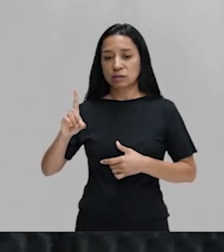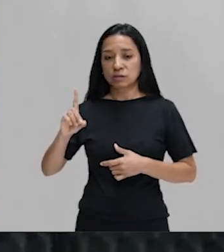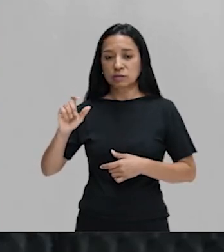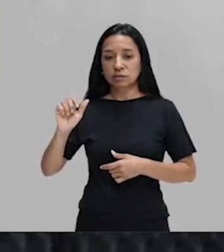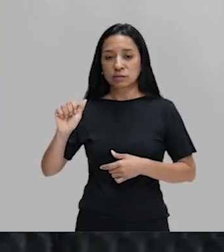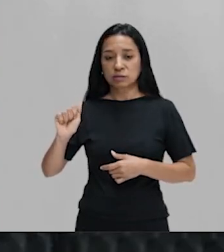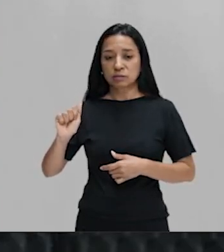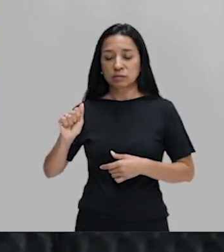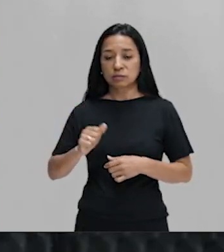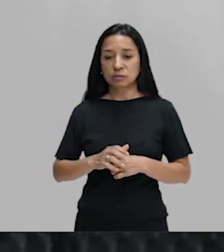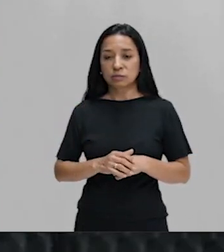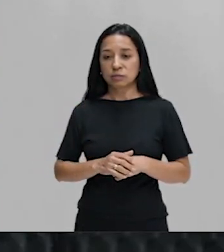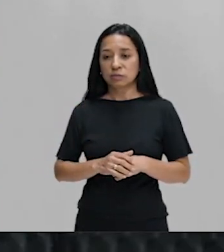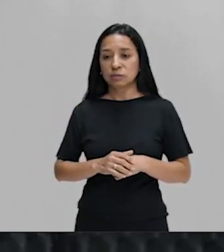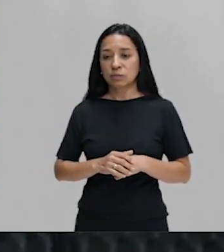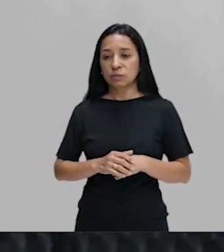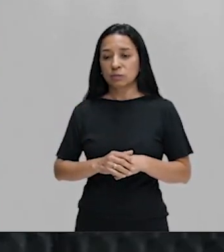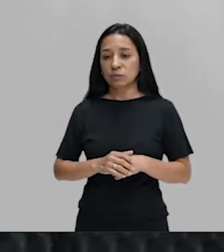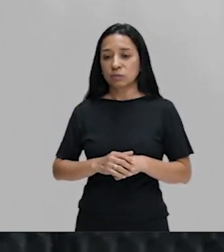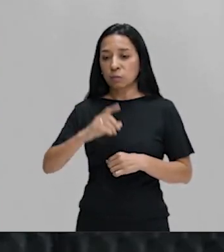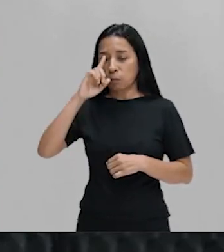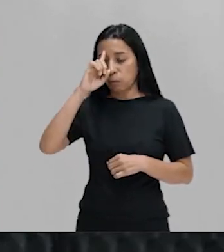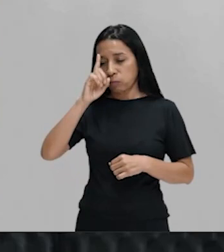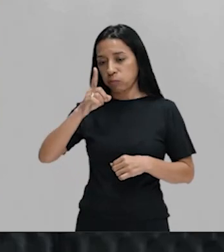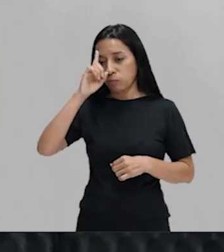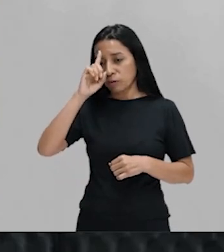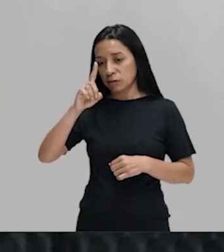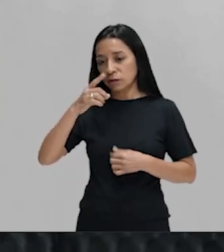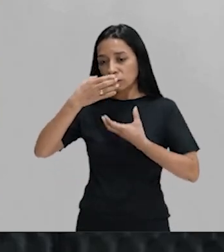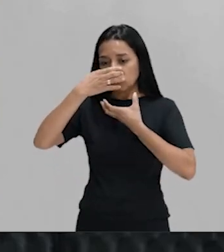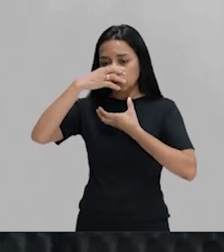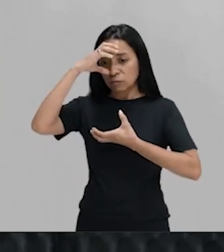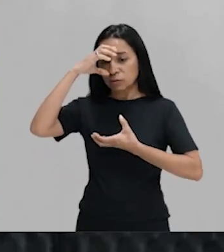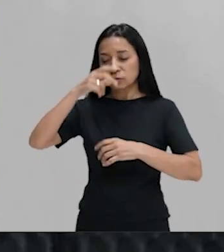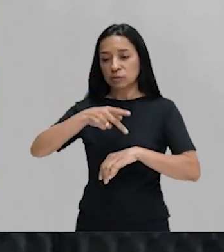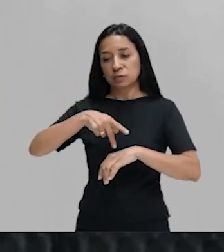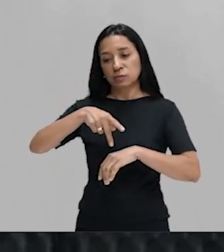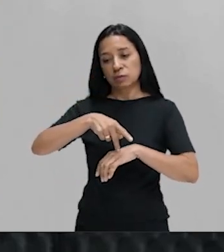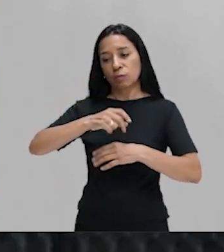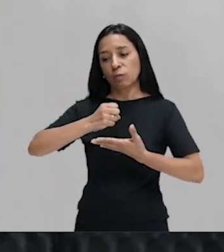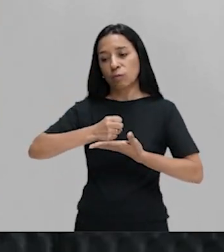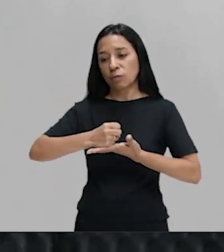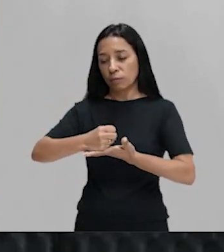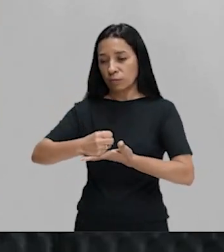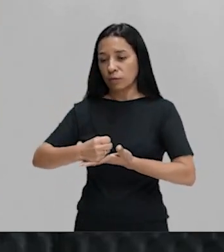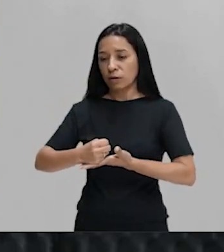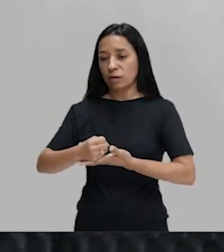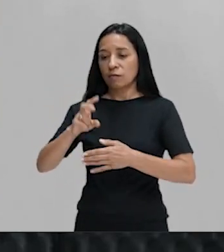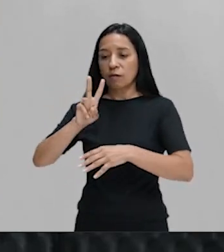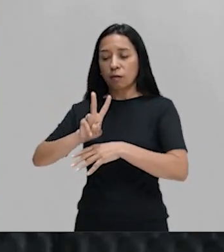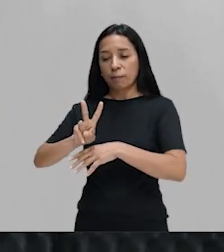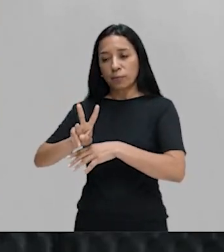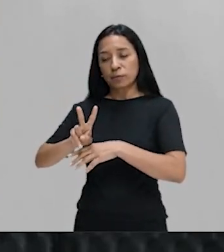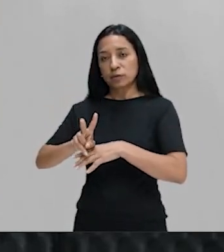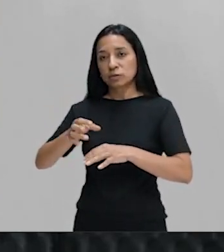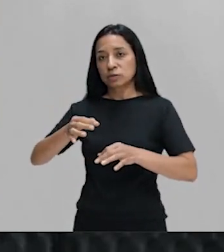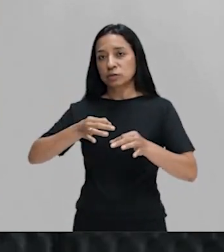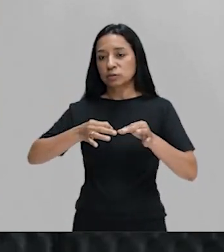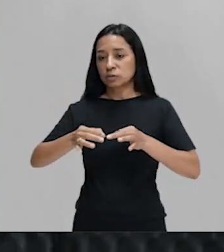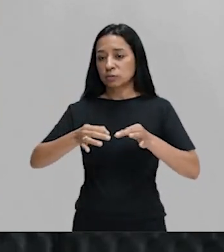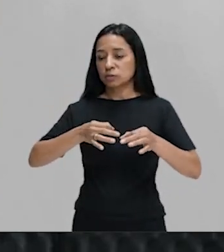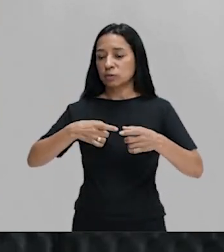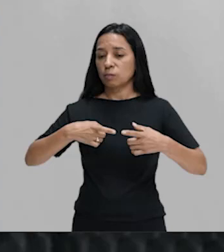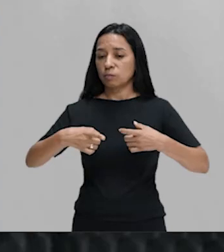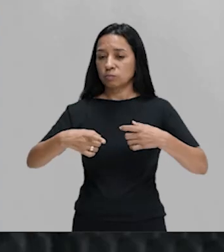O Talibã, que comandava o Afeganistão, ele apoiava, ele protegia essa organização